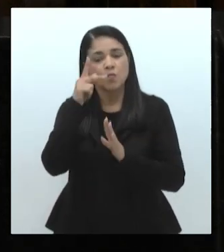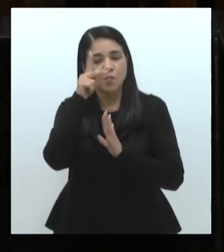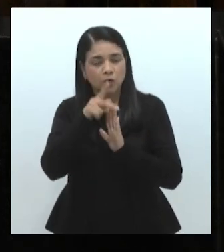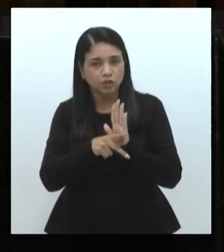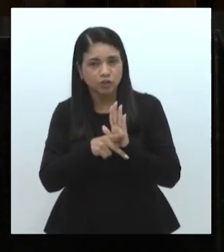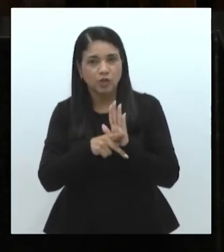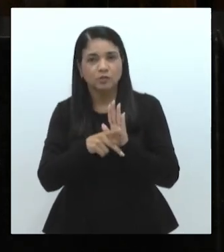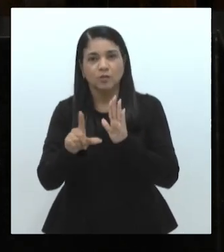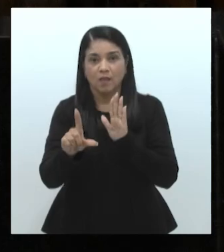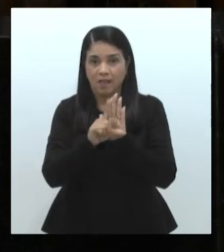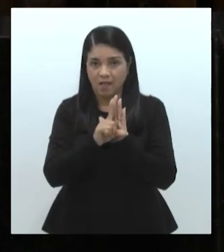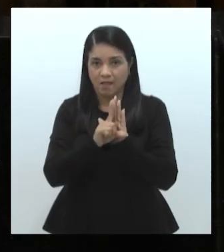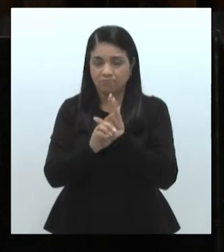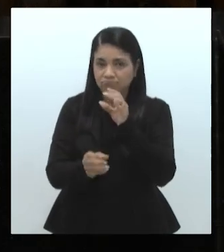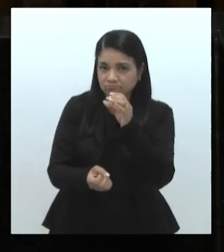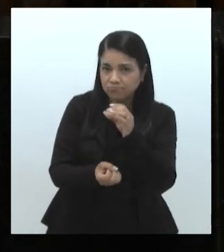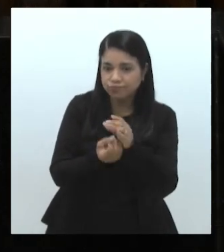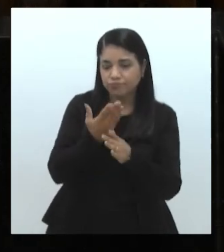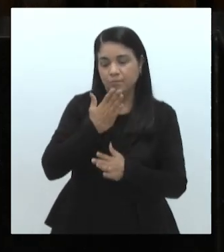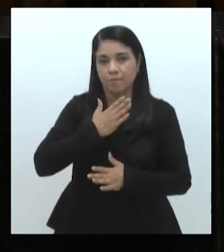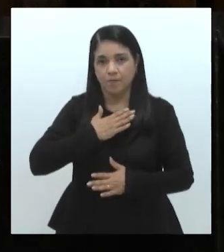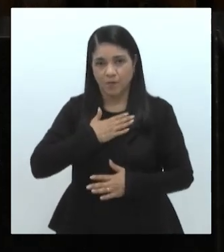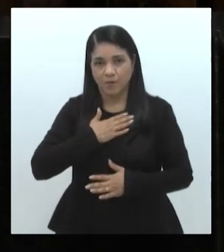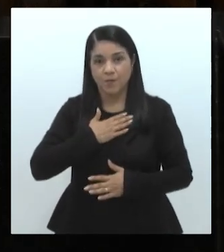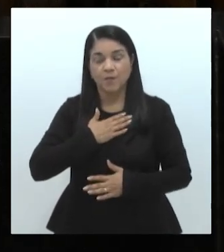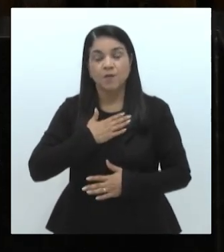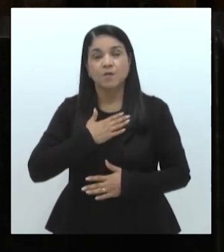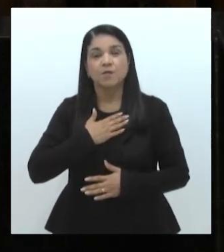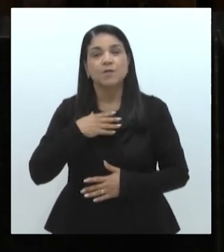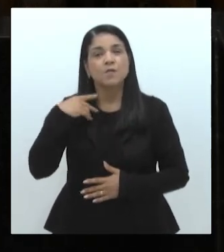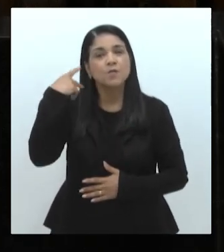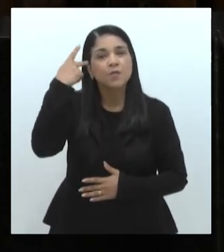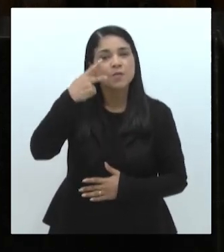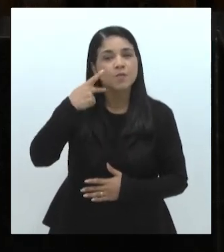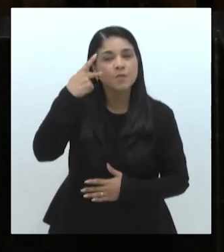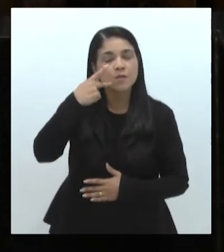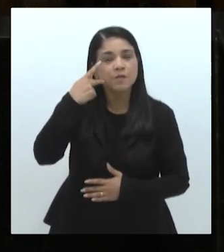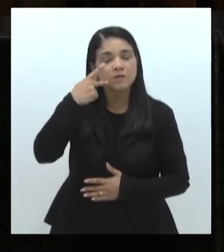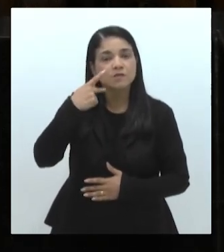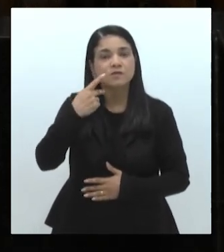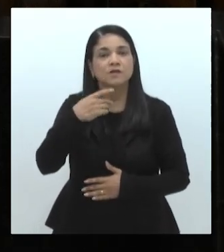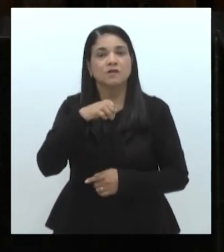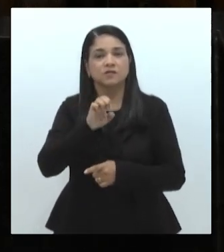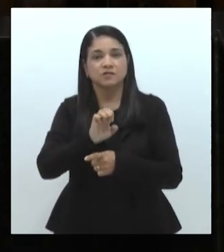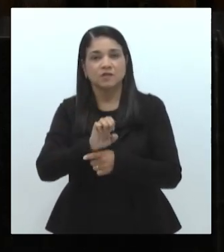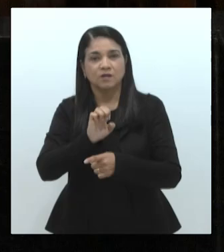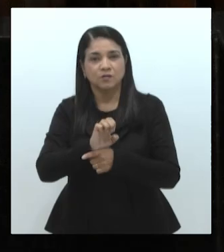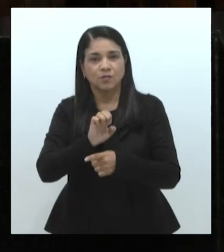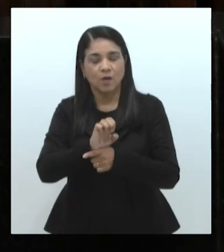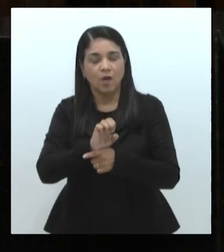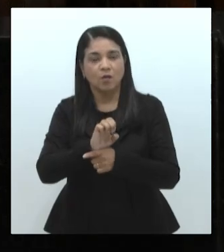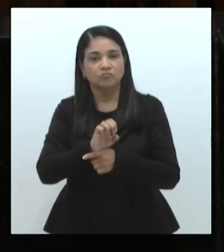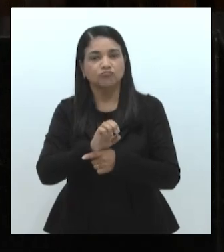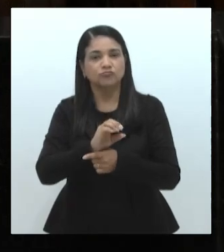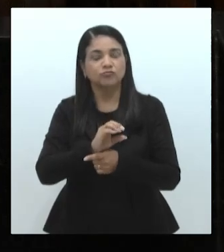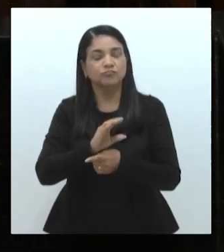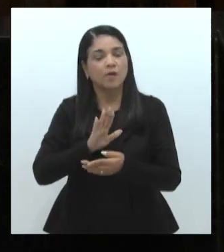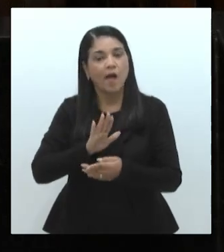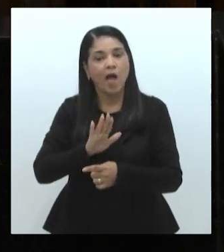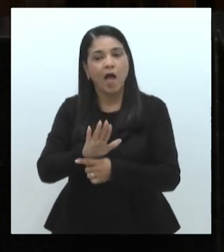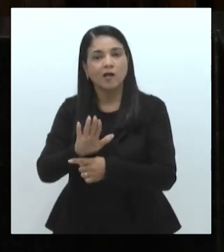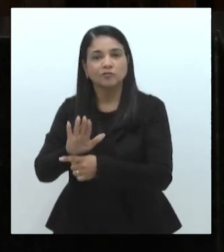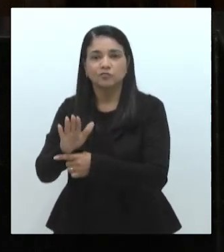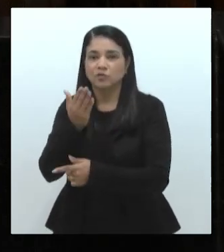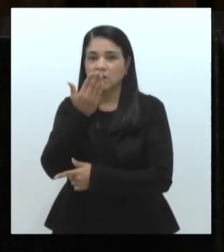projeto de lei que cria a política estadual de abastecimento alimentar, né, que